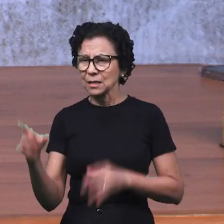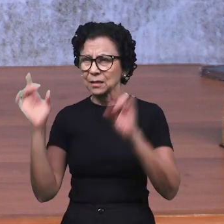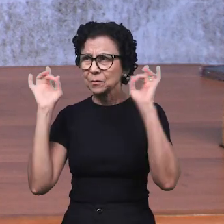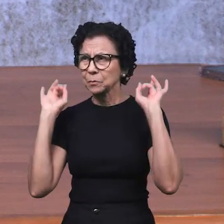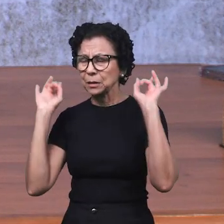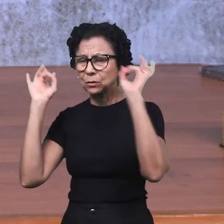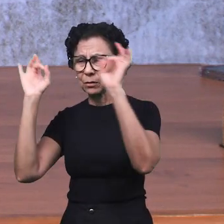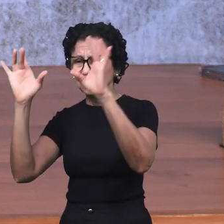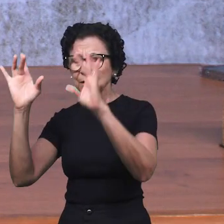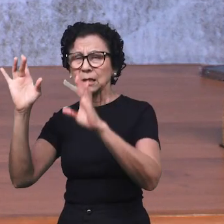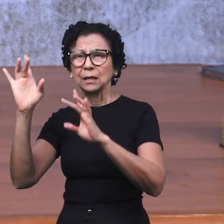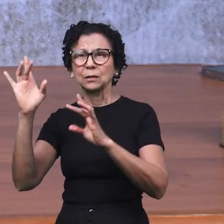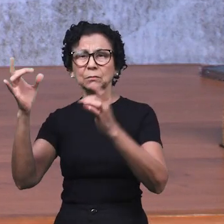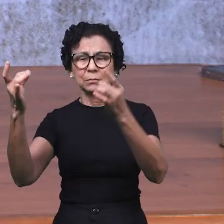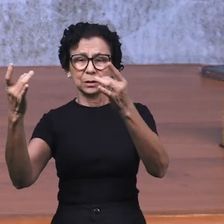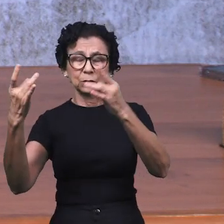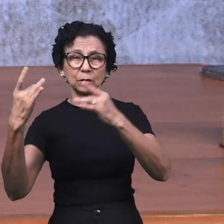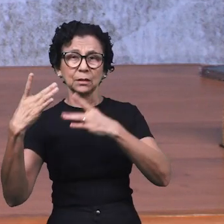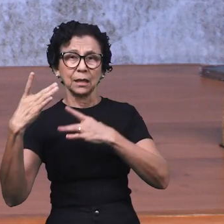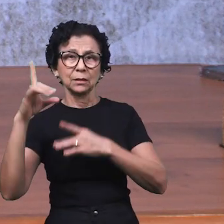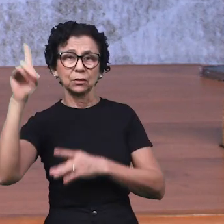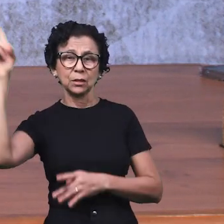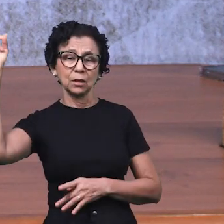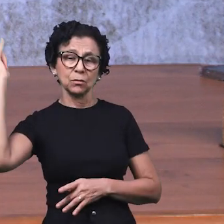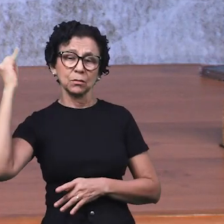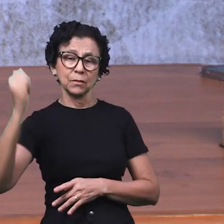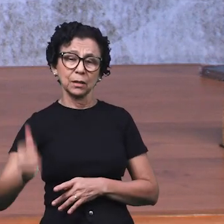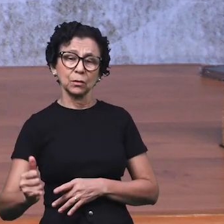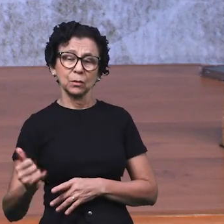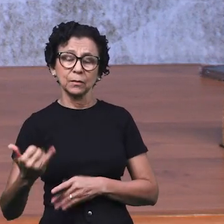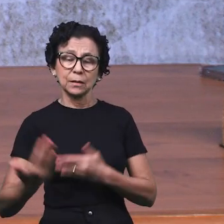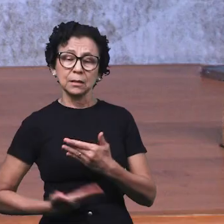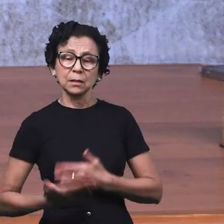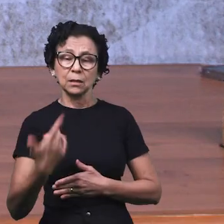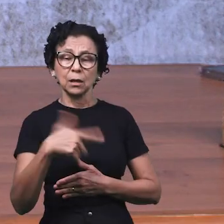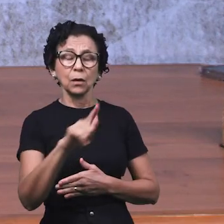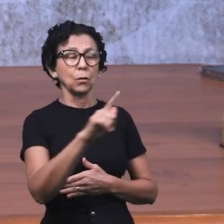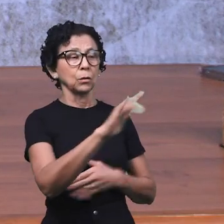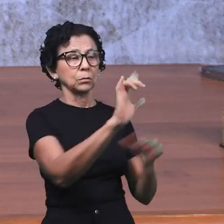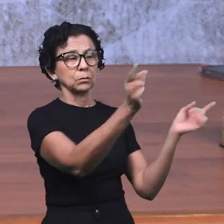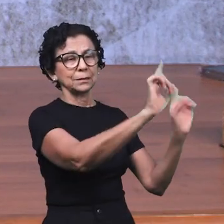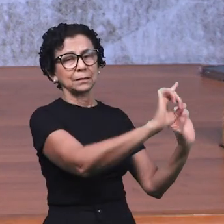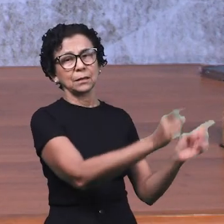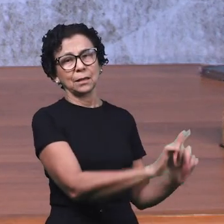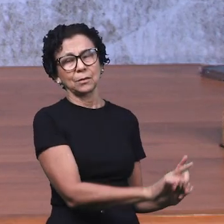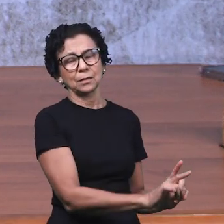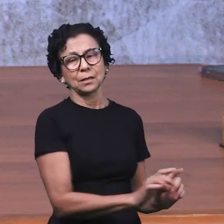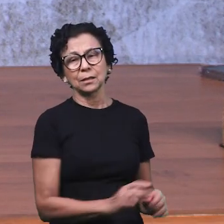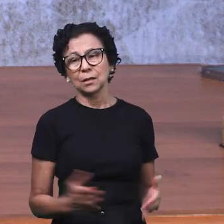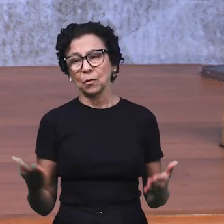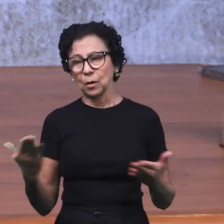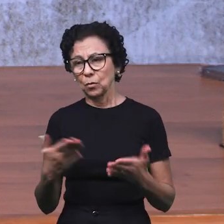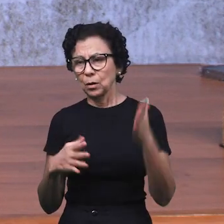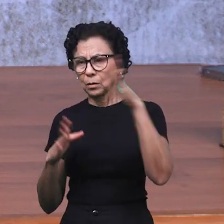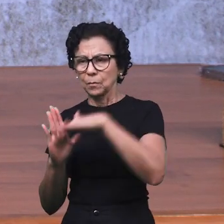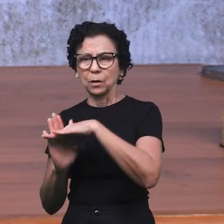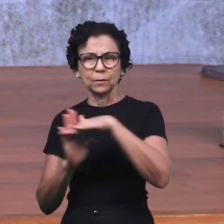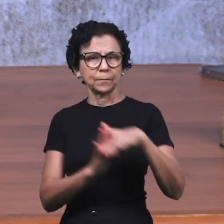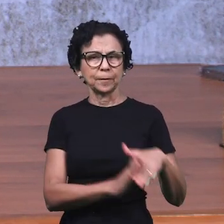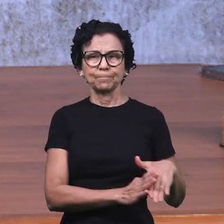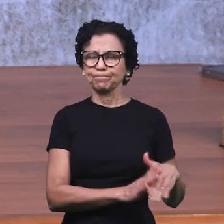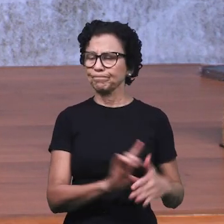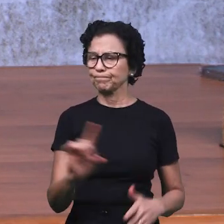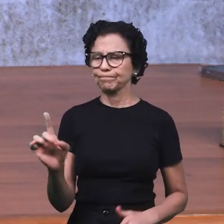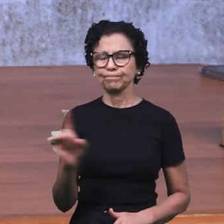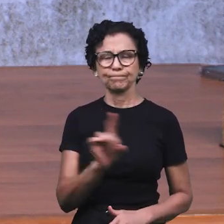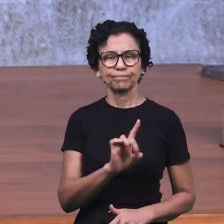mim e servistes a outros deuses, pelo que não vos livrarei mais. Andai